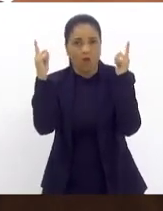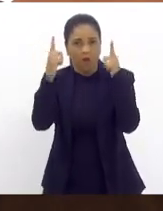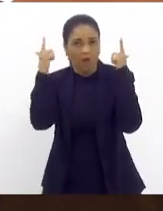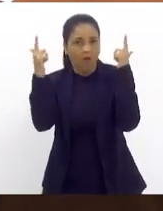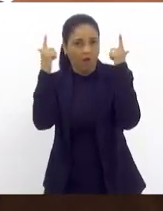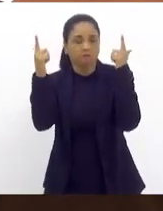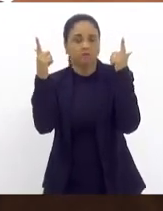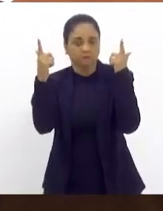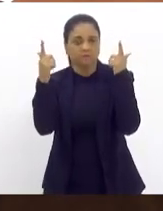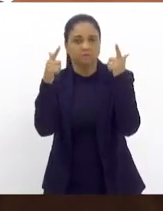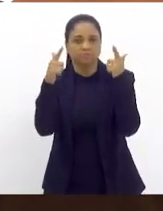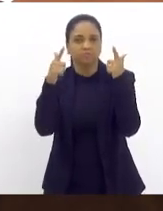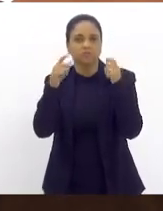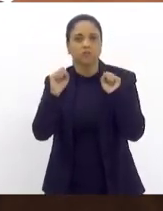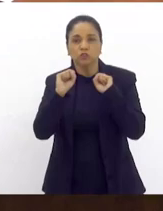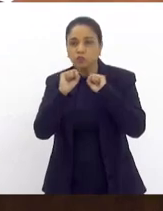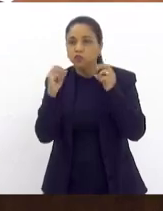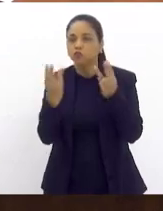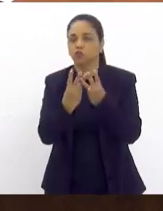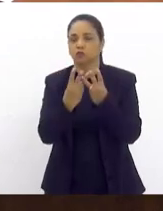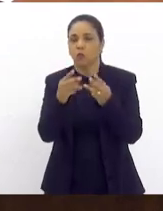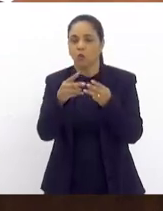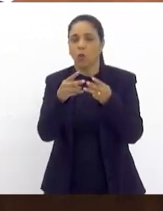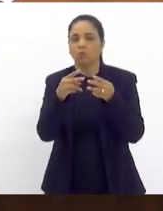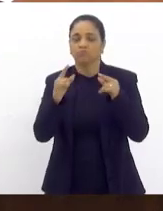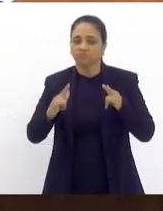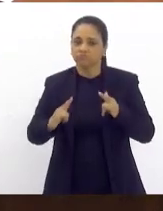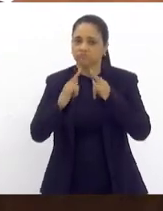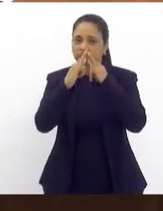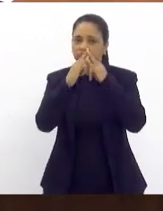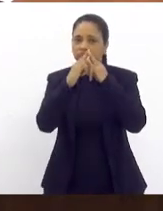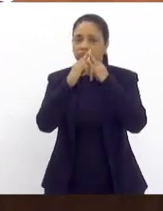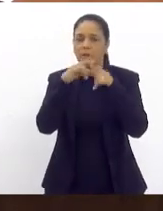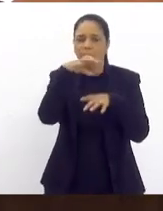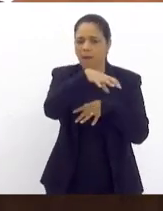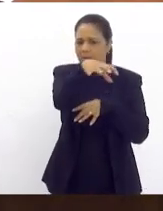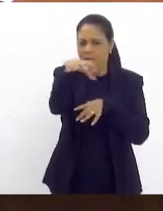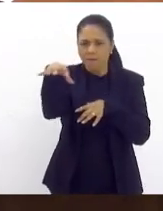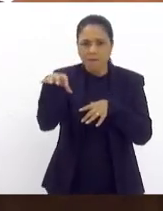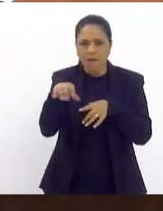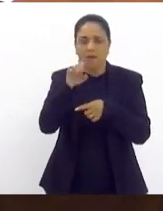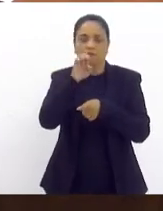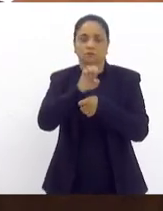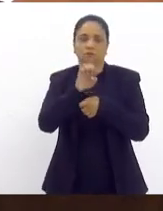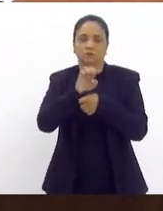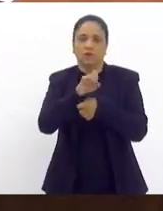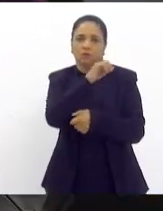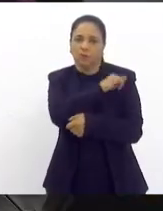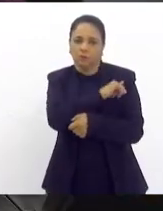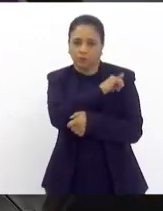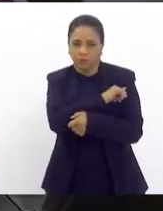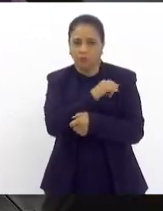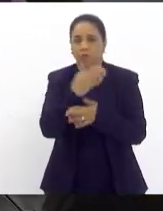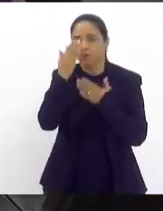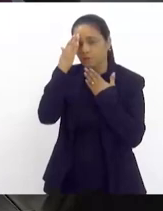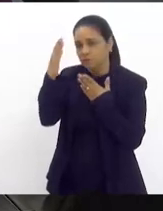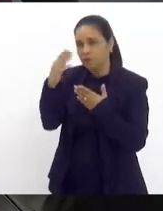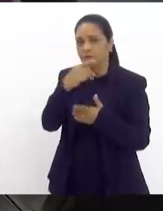tendas viole tas para todos os eventos no âmbito do Estado do Rio de Janeiro muito obrigada senhora presidente